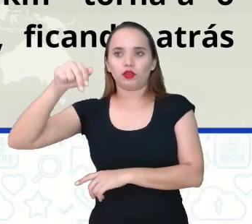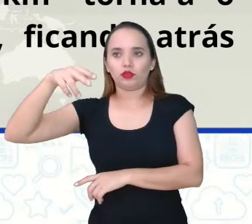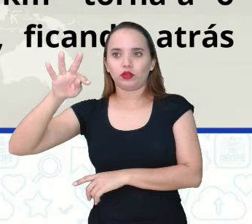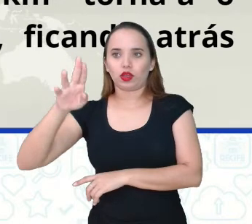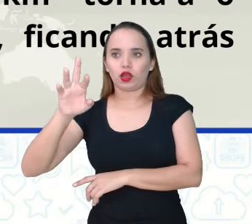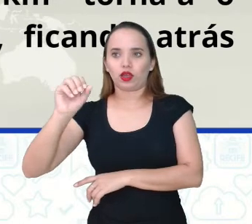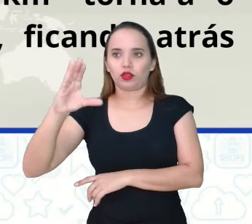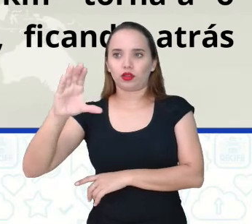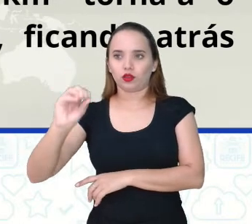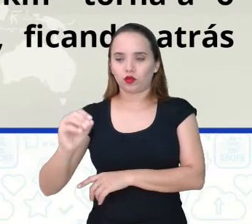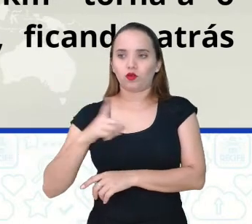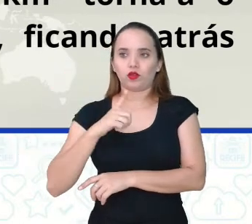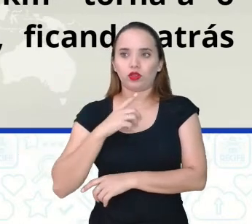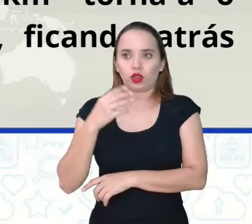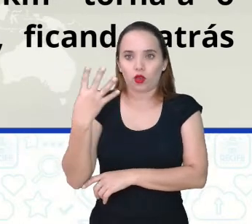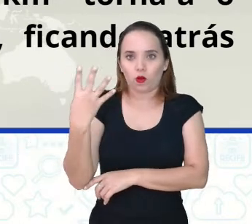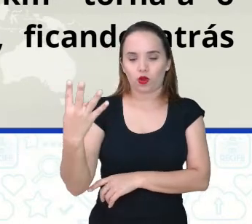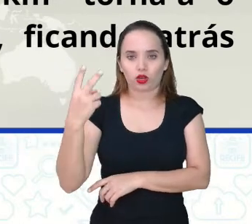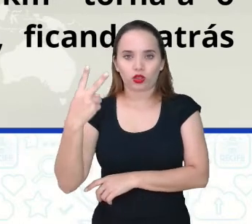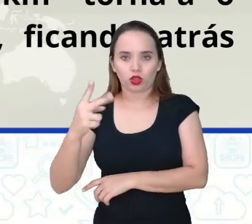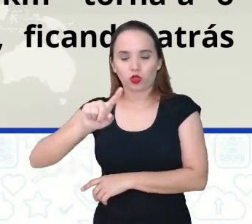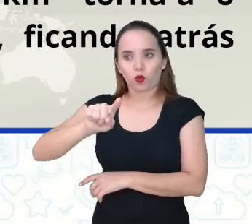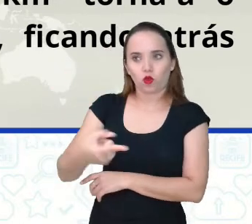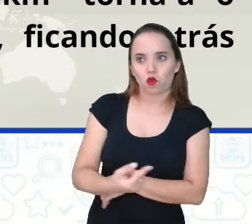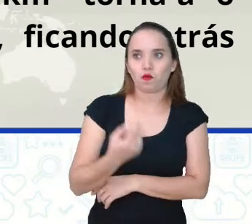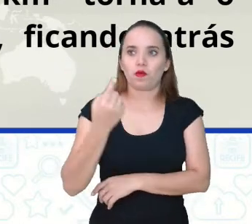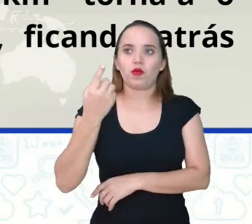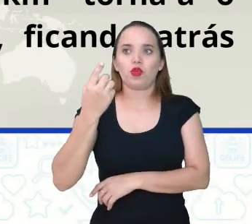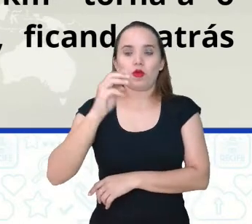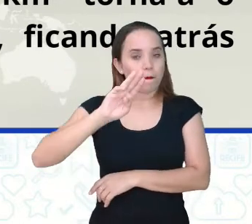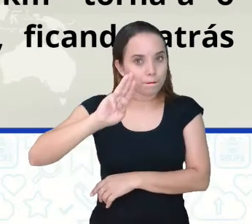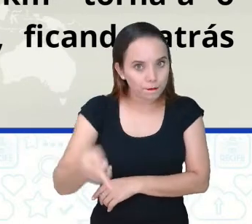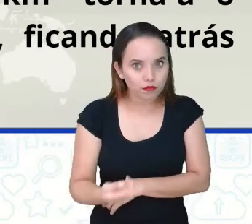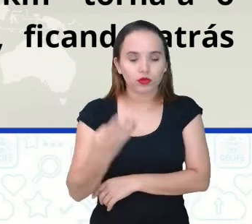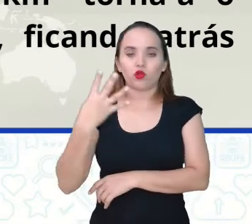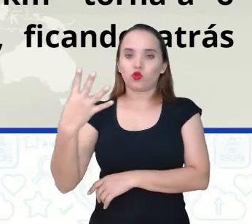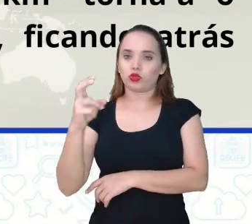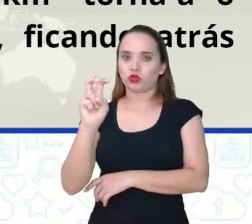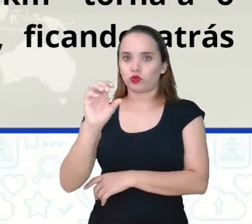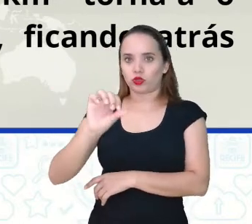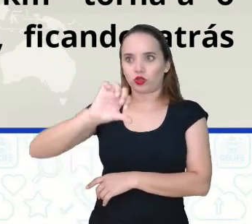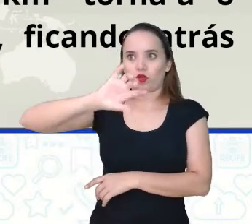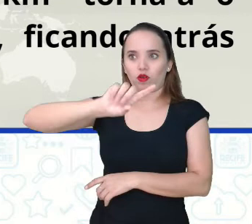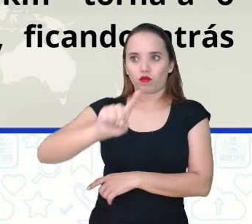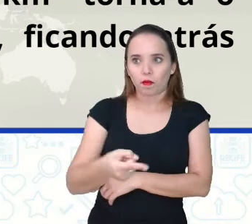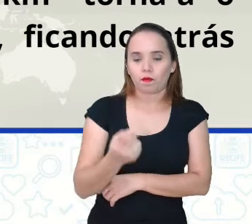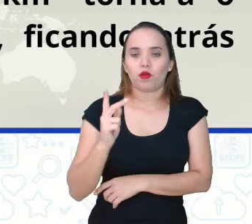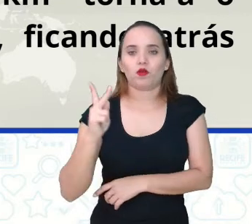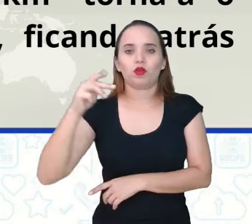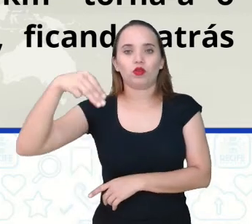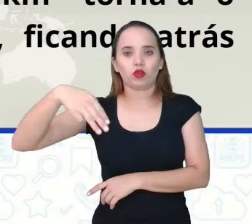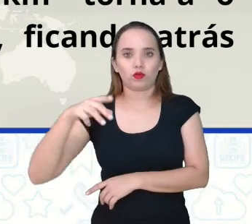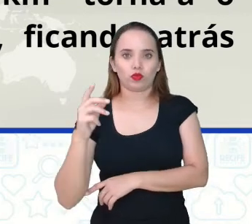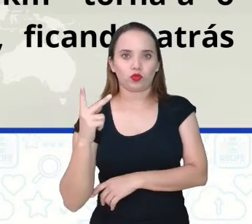42.459.000 quilômetros quadrados, gente, é muito grande, é muita terra. Torna-se o segundo